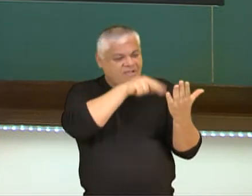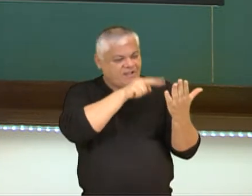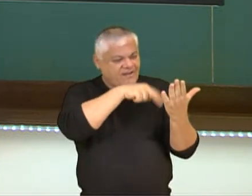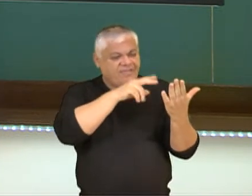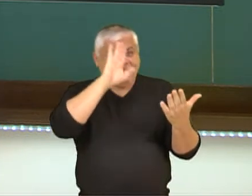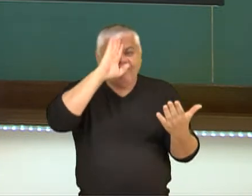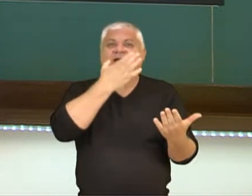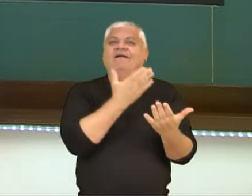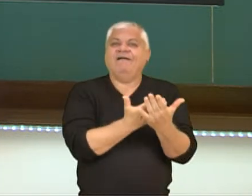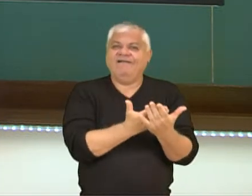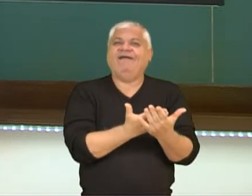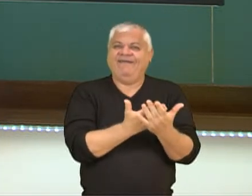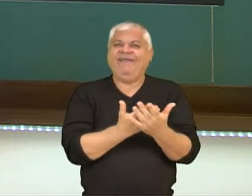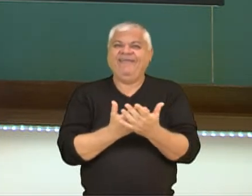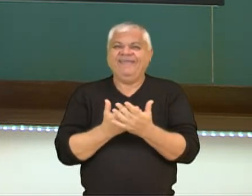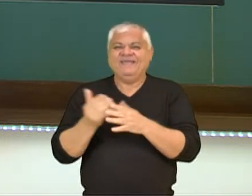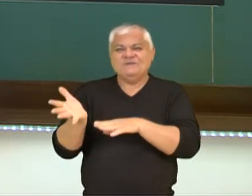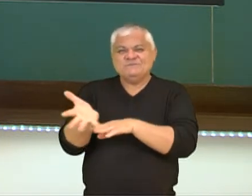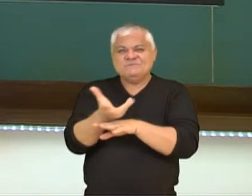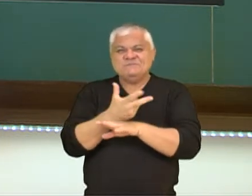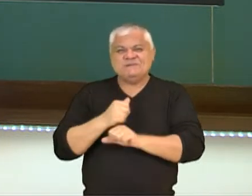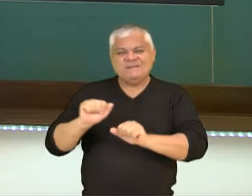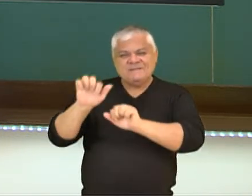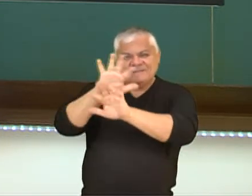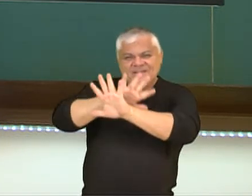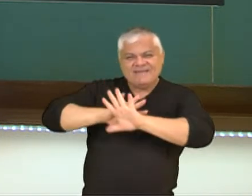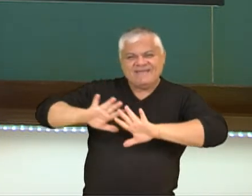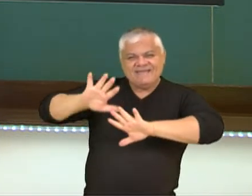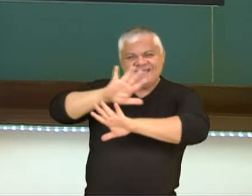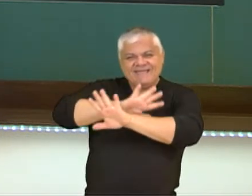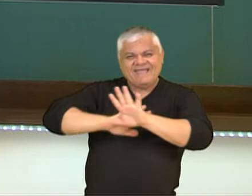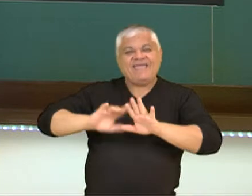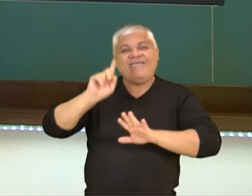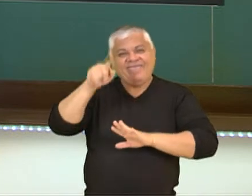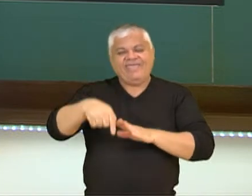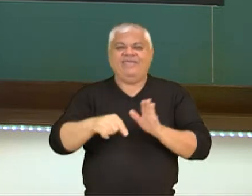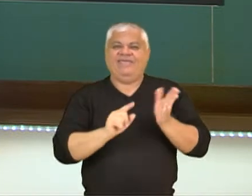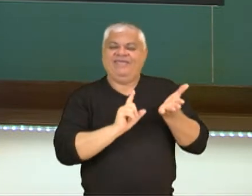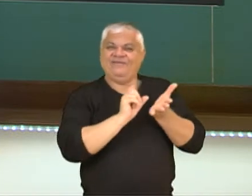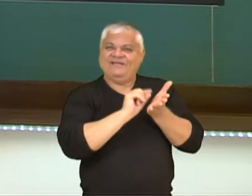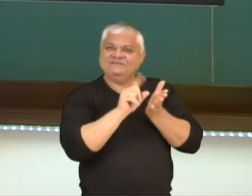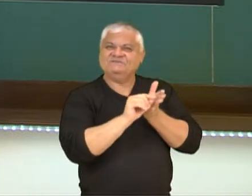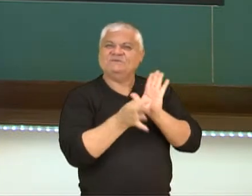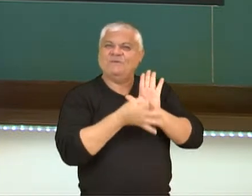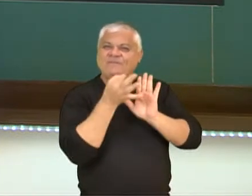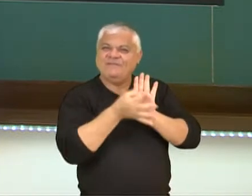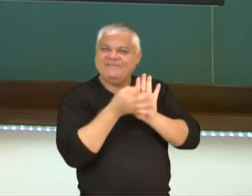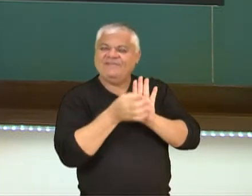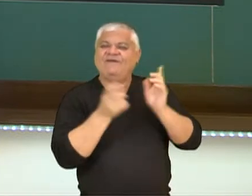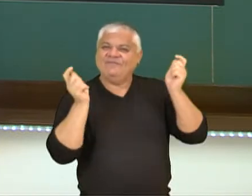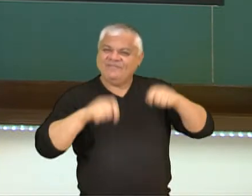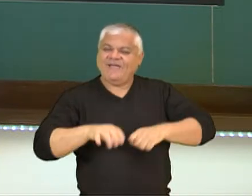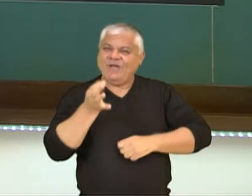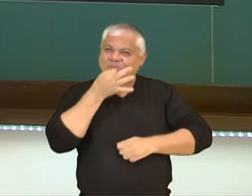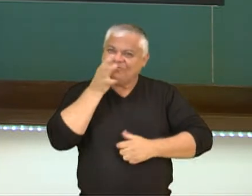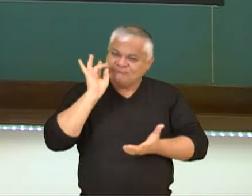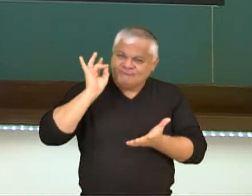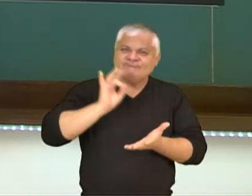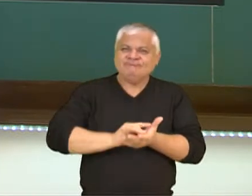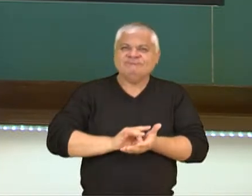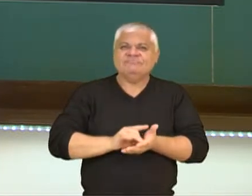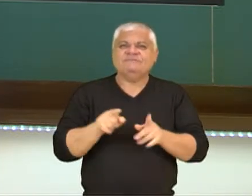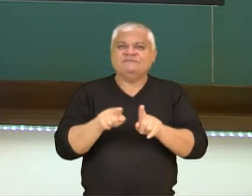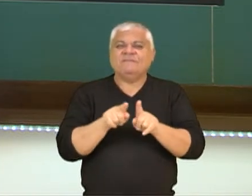convencê-lo, persuadi-lo. Essa é a principal finalidade de um artigo de opinião. Ele não só ostenta uma opinião, um ponto